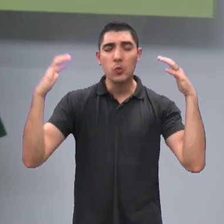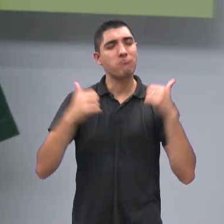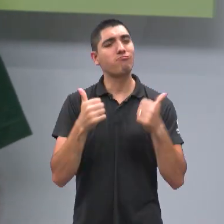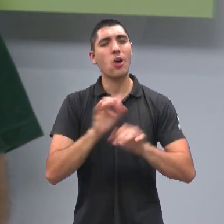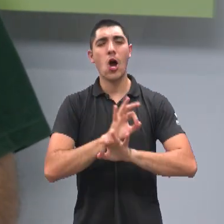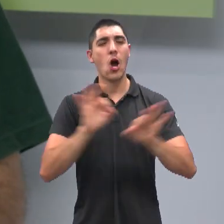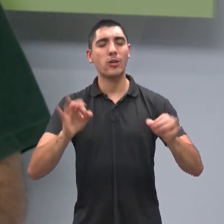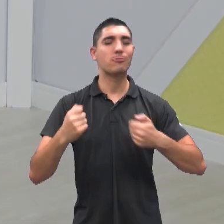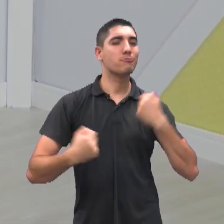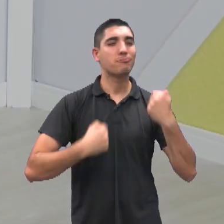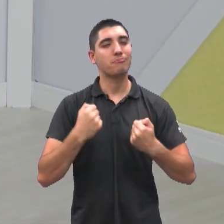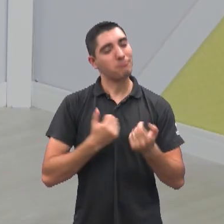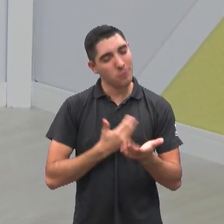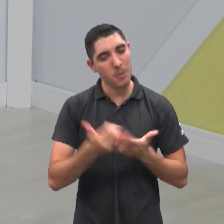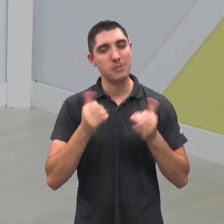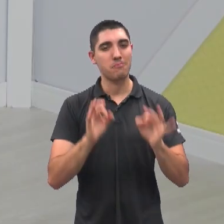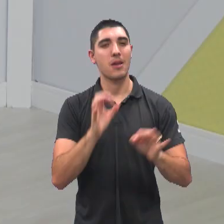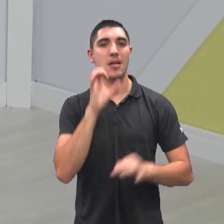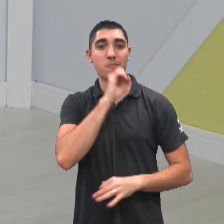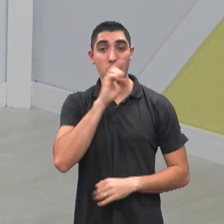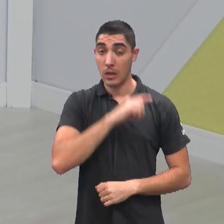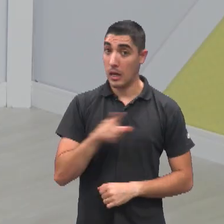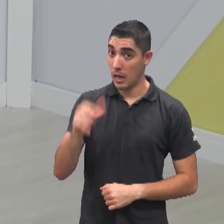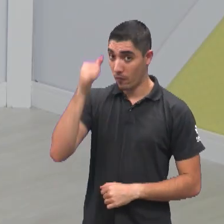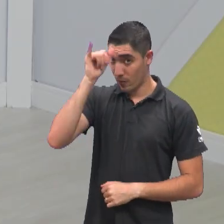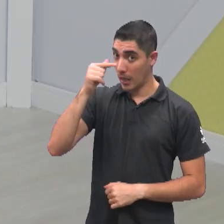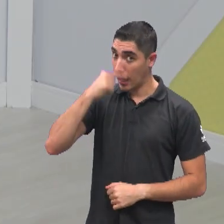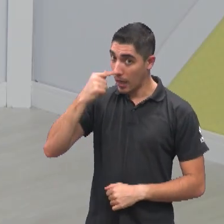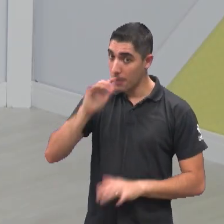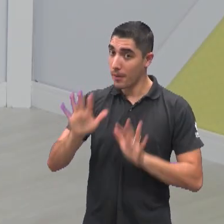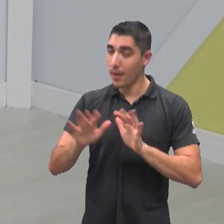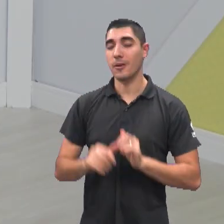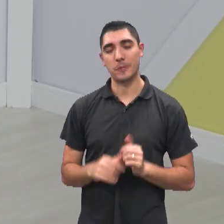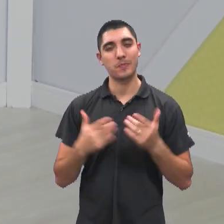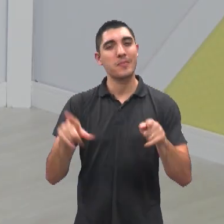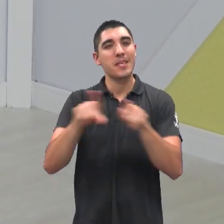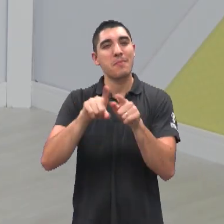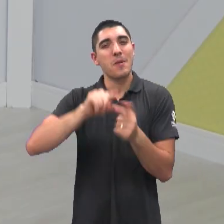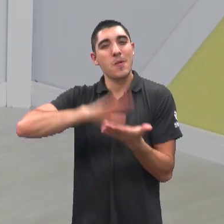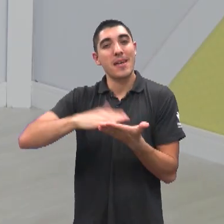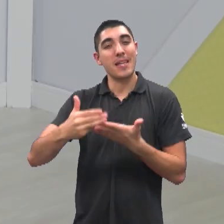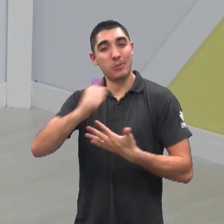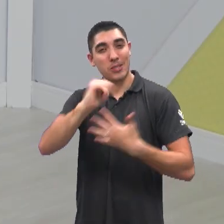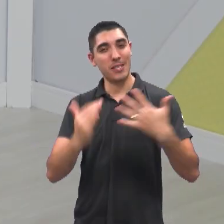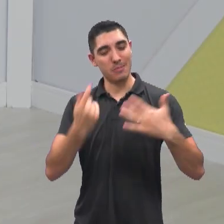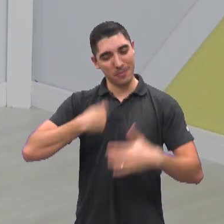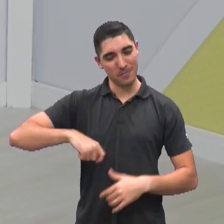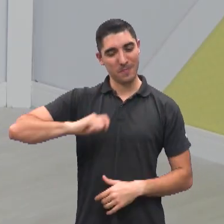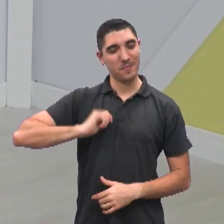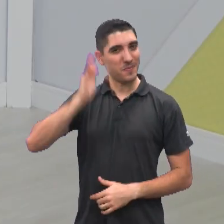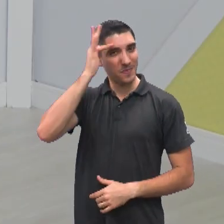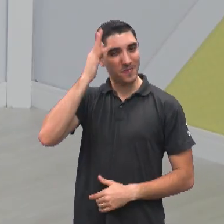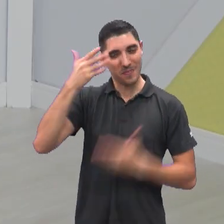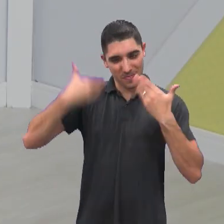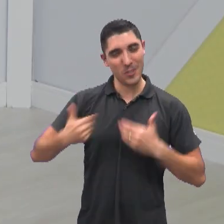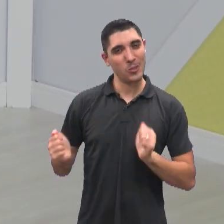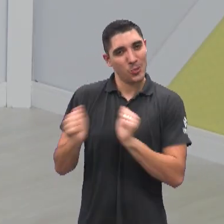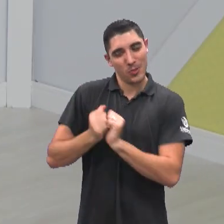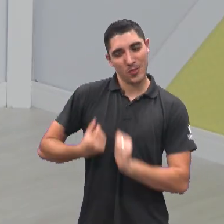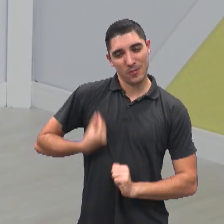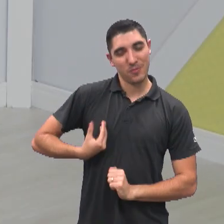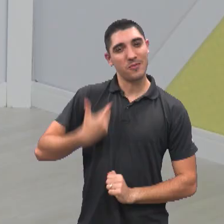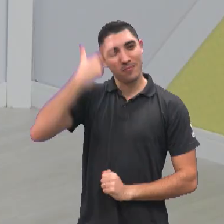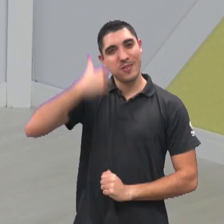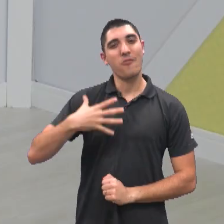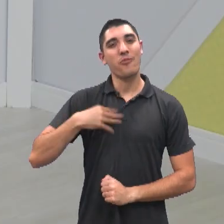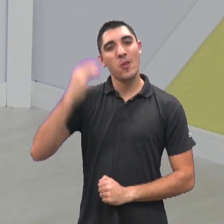começando bem o final de semana. Muito bem, não vai gripar, hein? E aqui com a gente também o nosso intérprete de Libras, o nosso querido Luiz Fernando, papai do Lorenzo. Lorenzo,